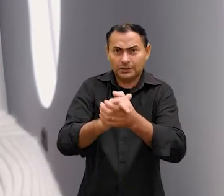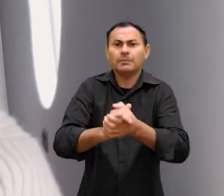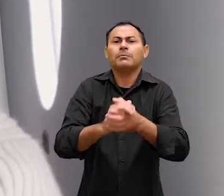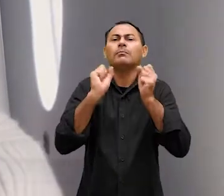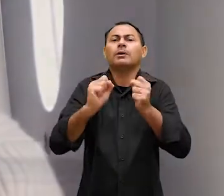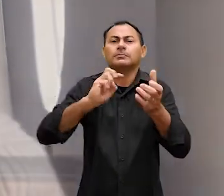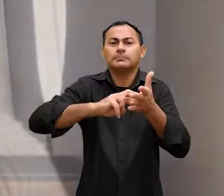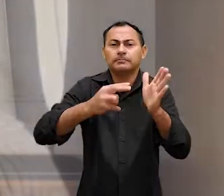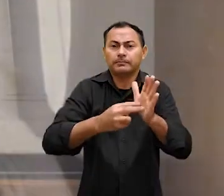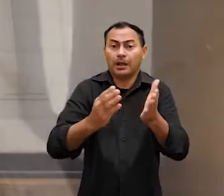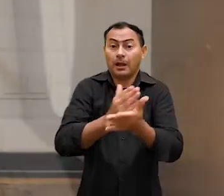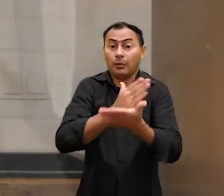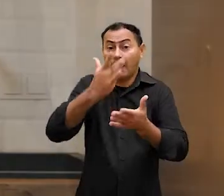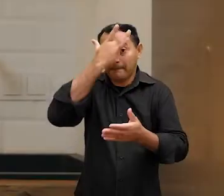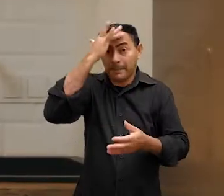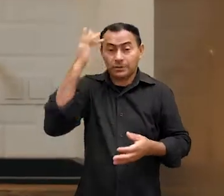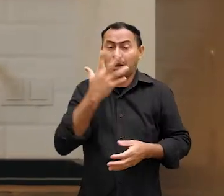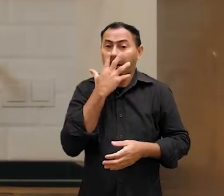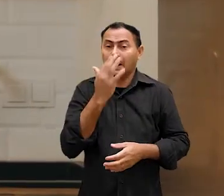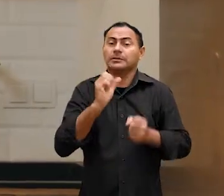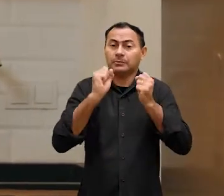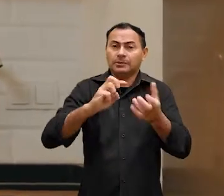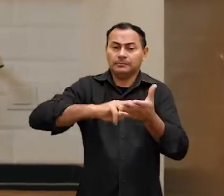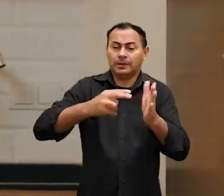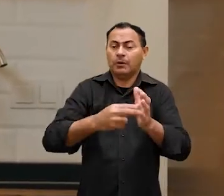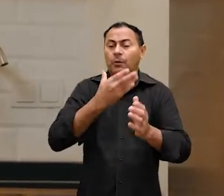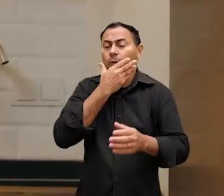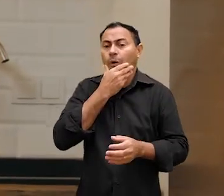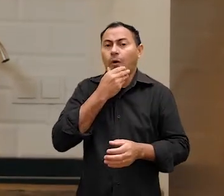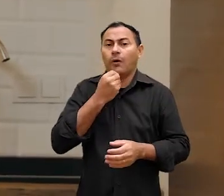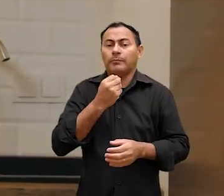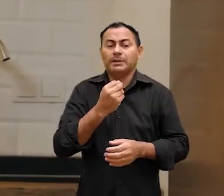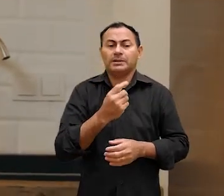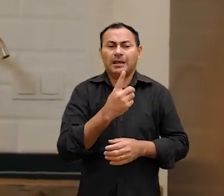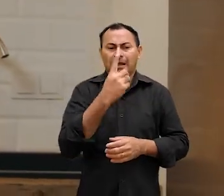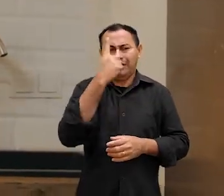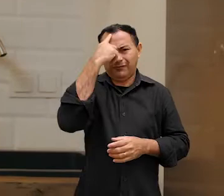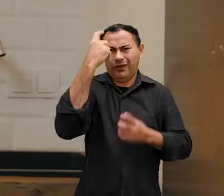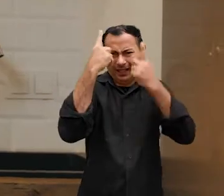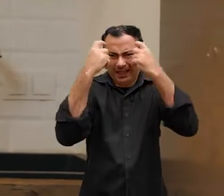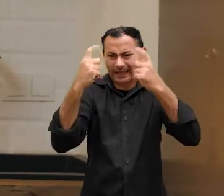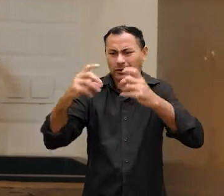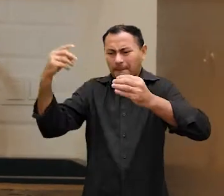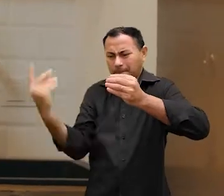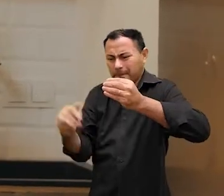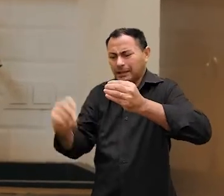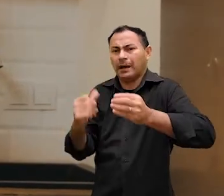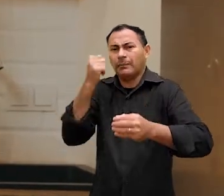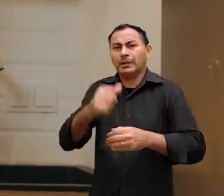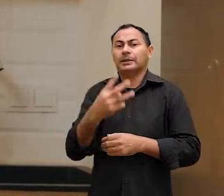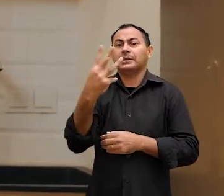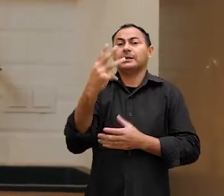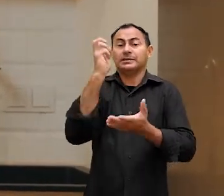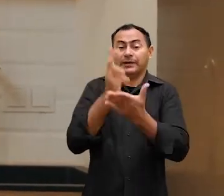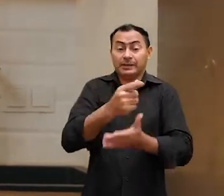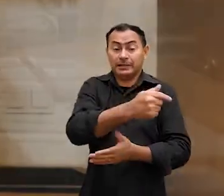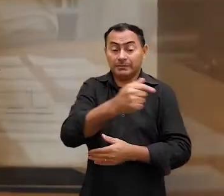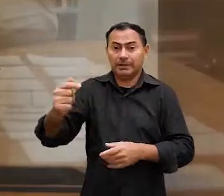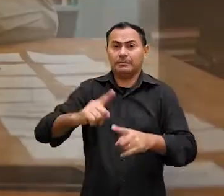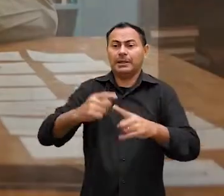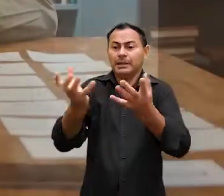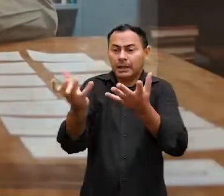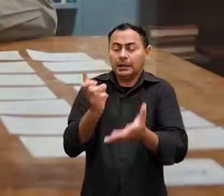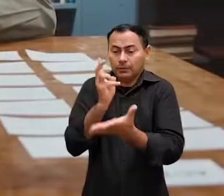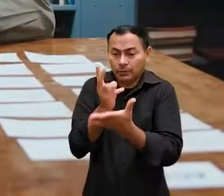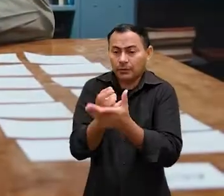significar? Algumas pessoas acham que pode significar o marido ser violento ou bater na mulher 3 vezes por semana, mas